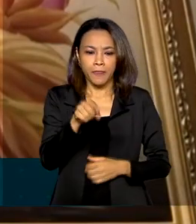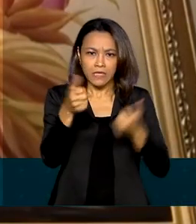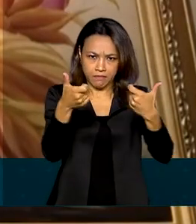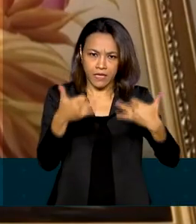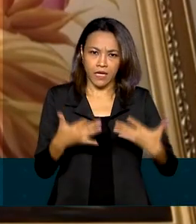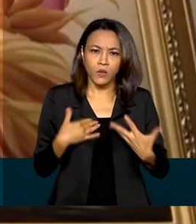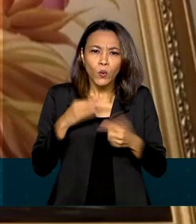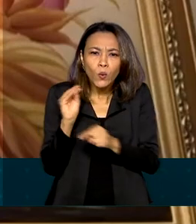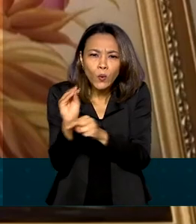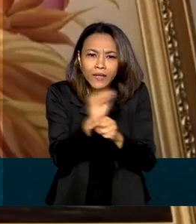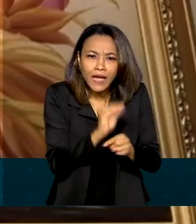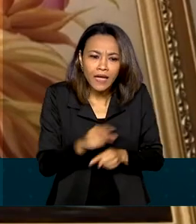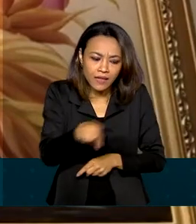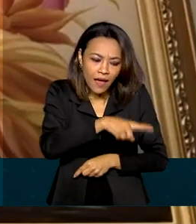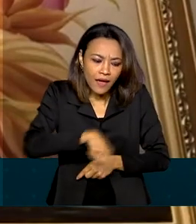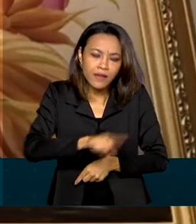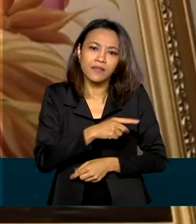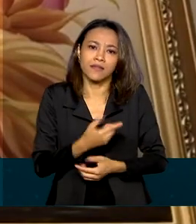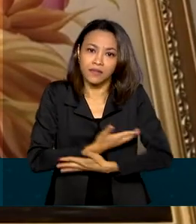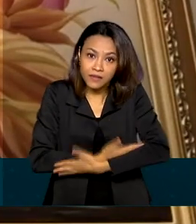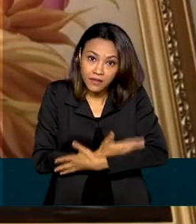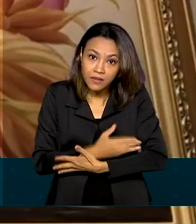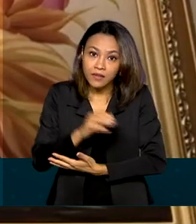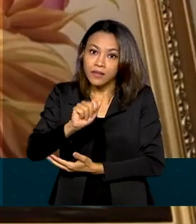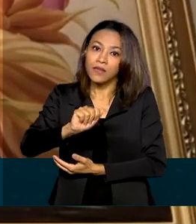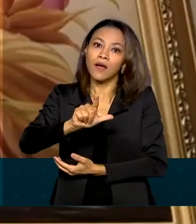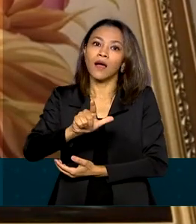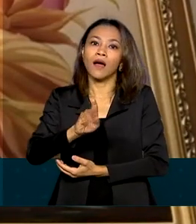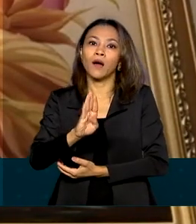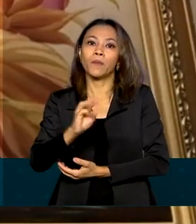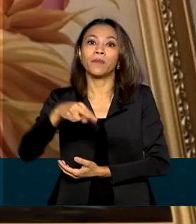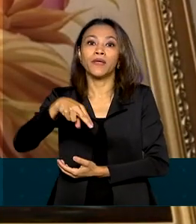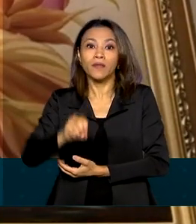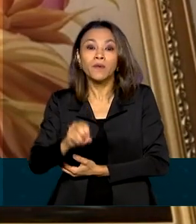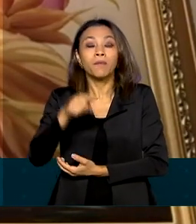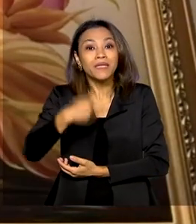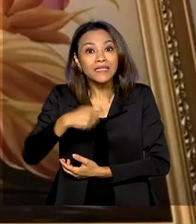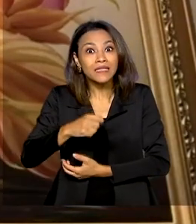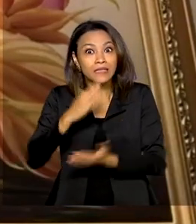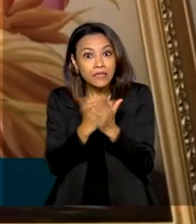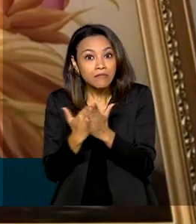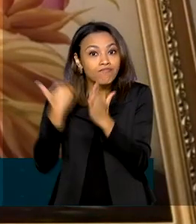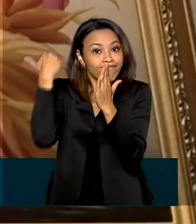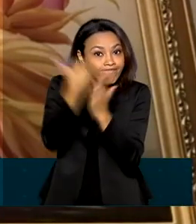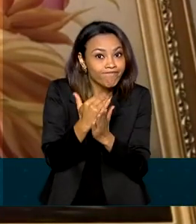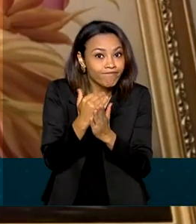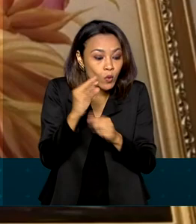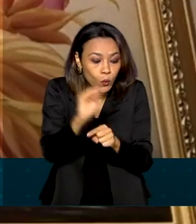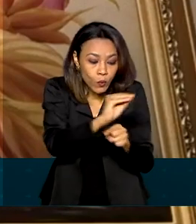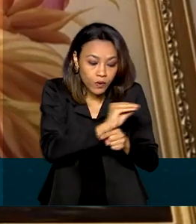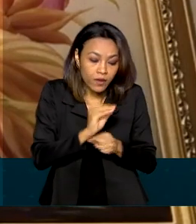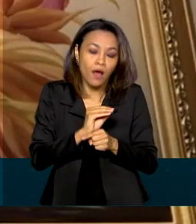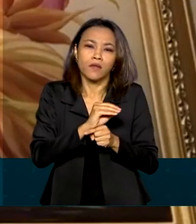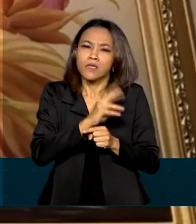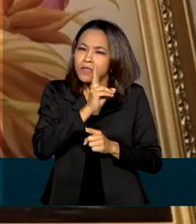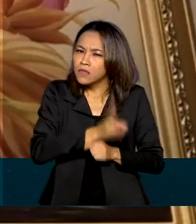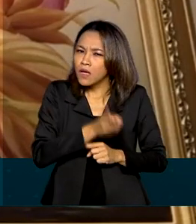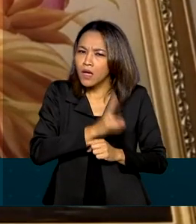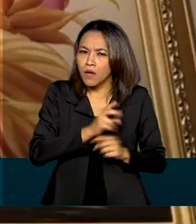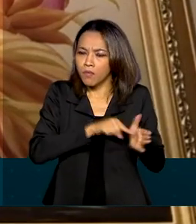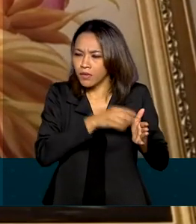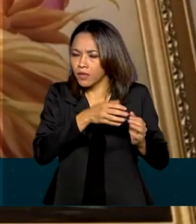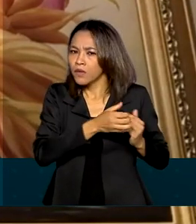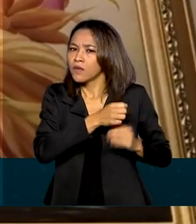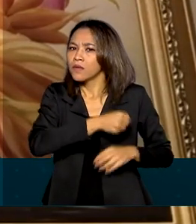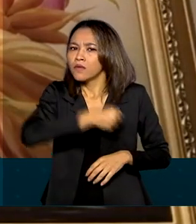a eles tem que ser redobrado. Os pacientes albinos, eles precisam de avaliações periódicas,